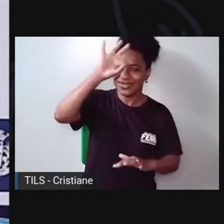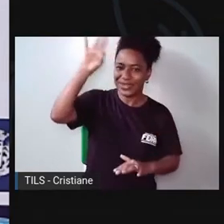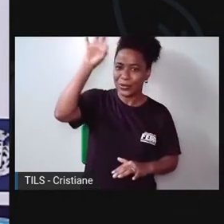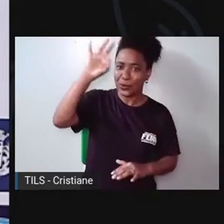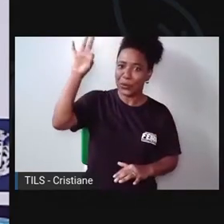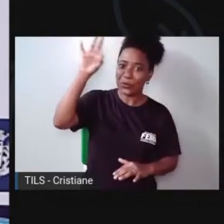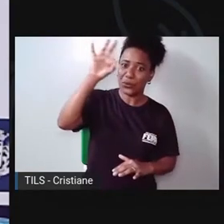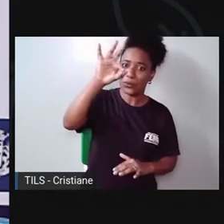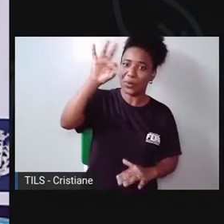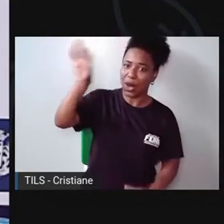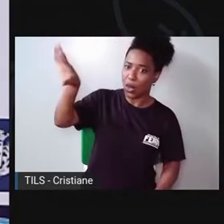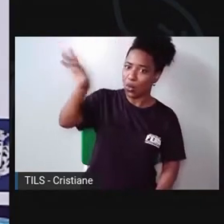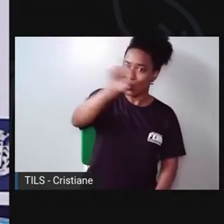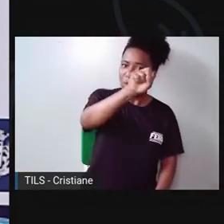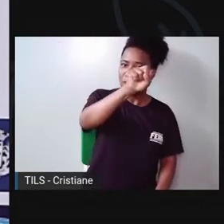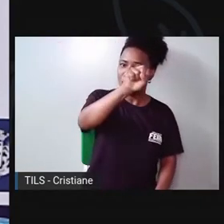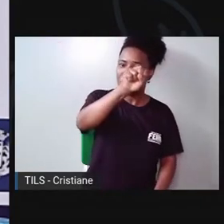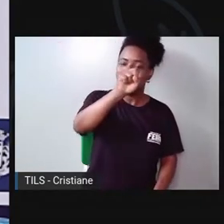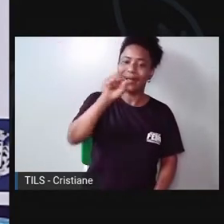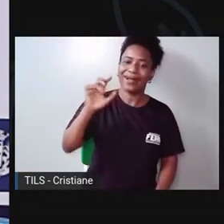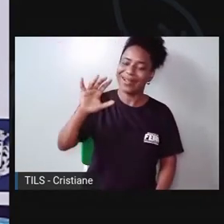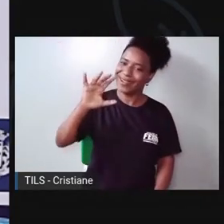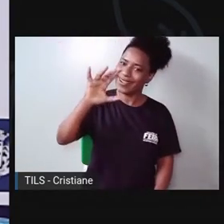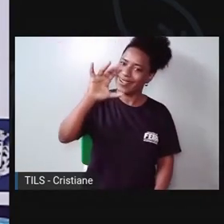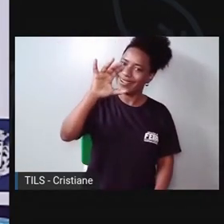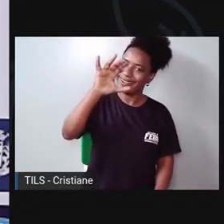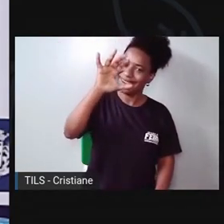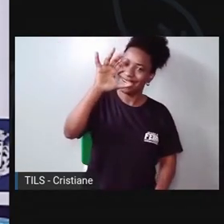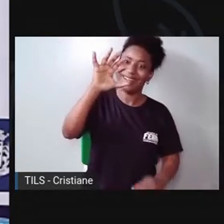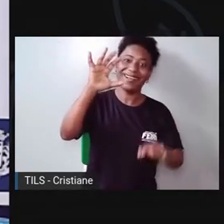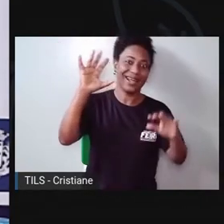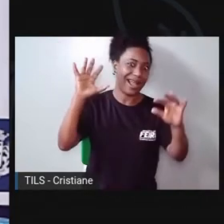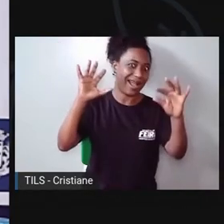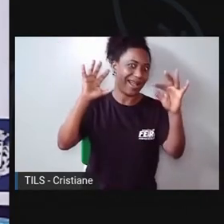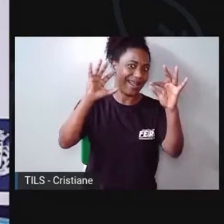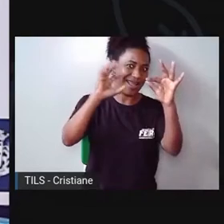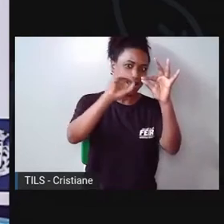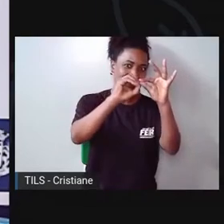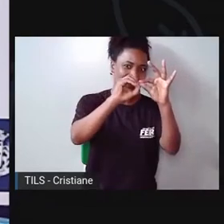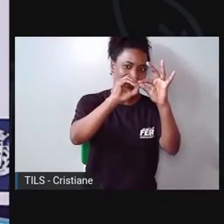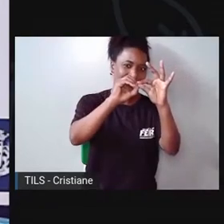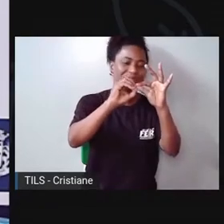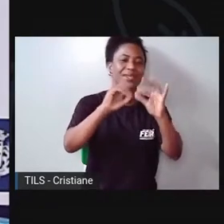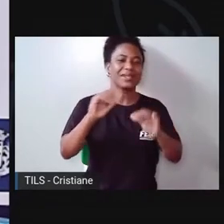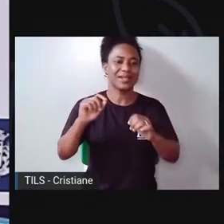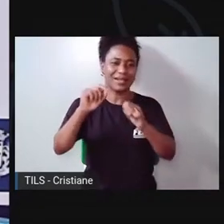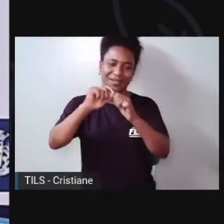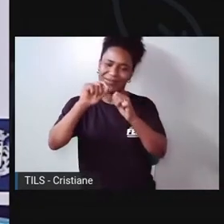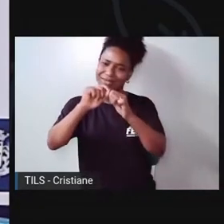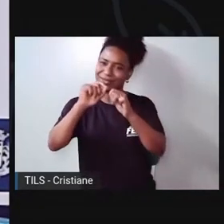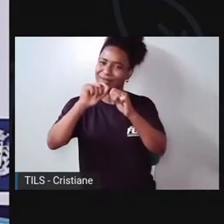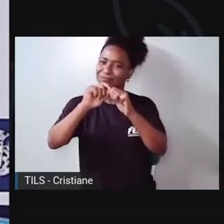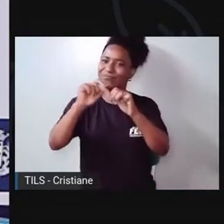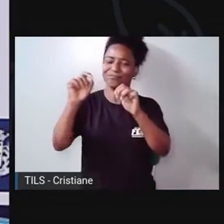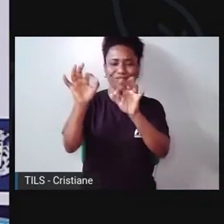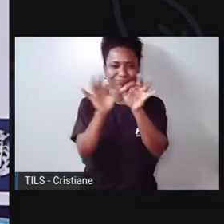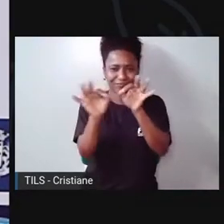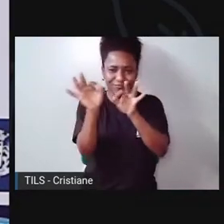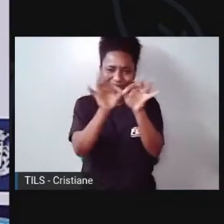bichinho sabe E aí Aranha tava lá construindo a sua teia